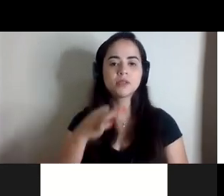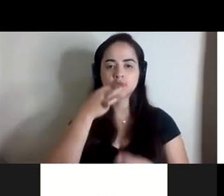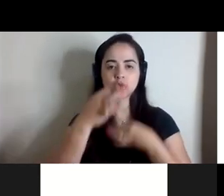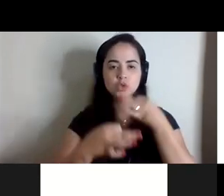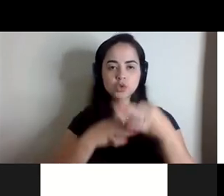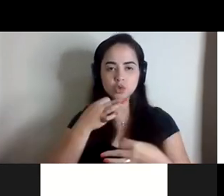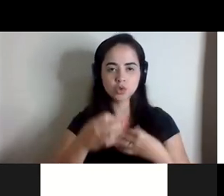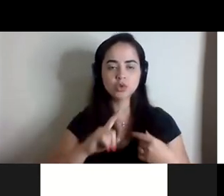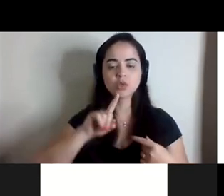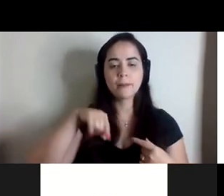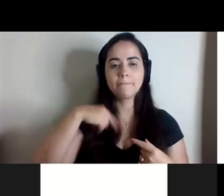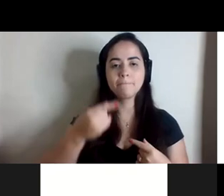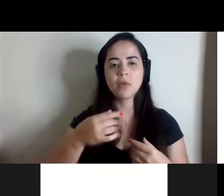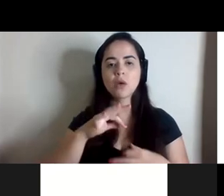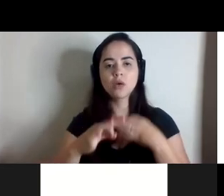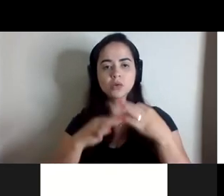pós-críticas?